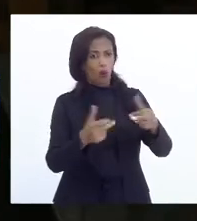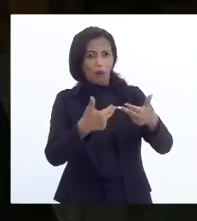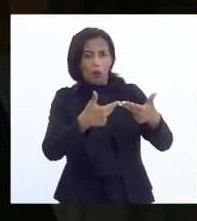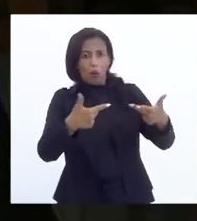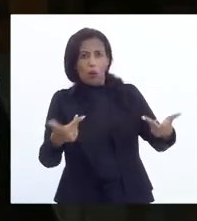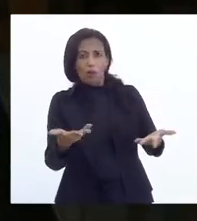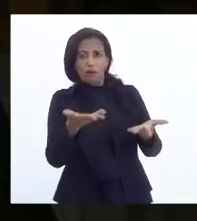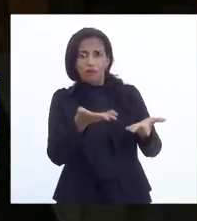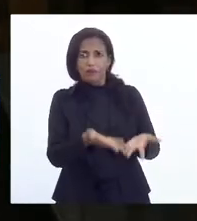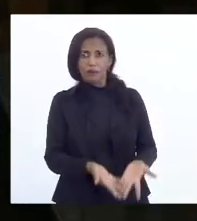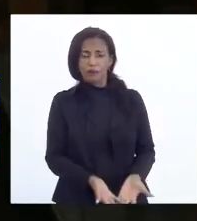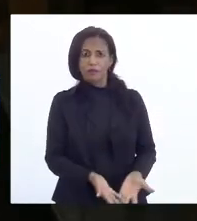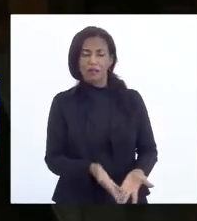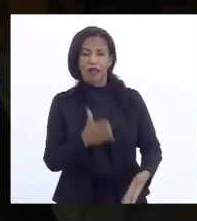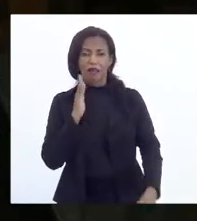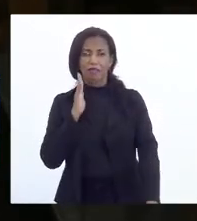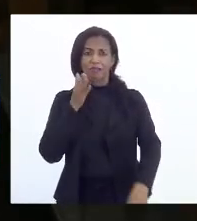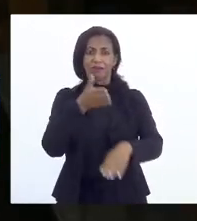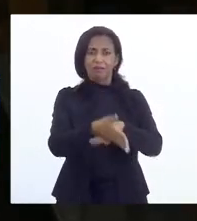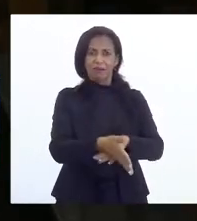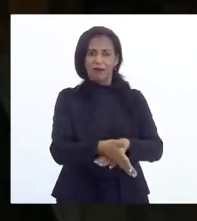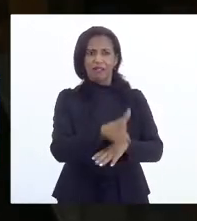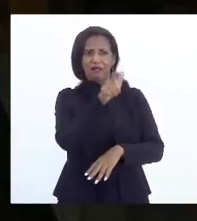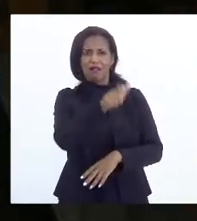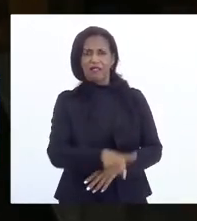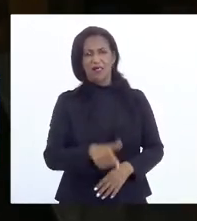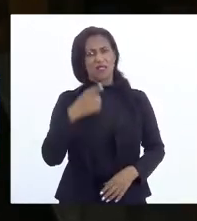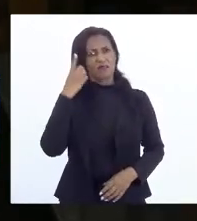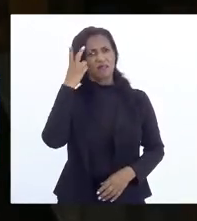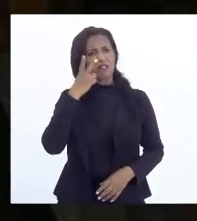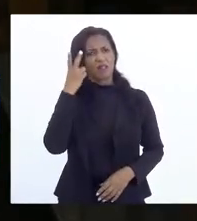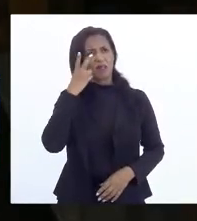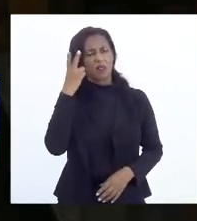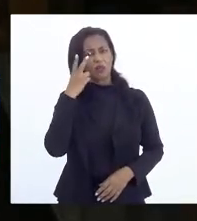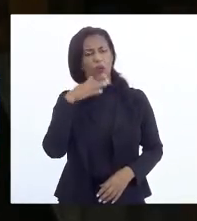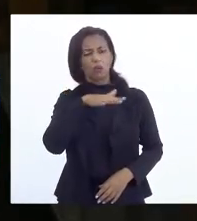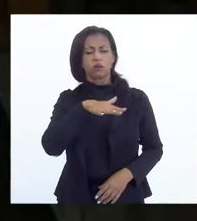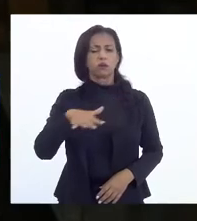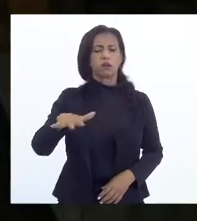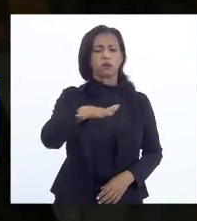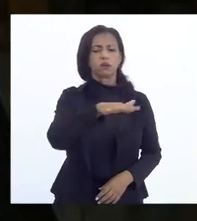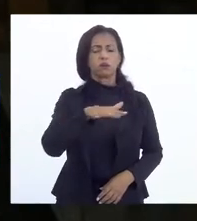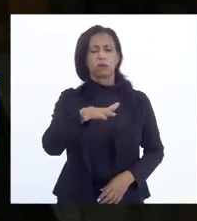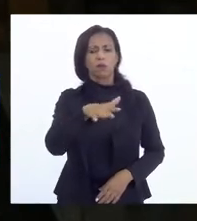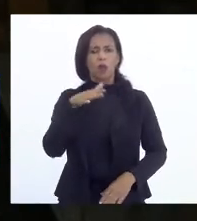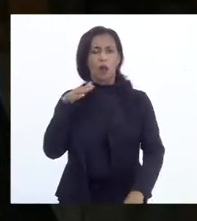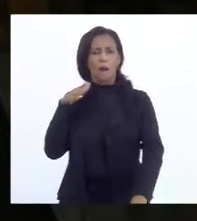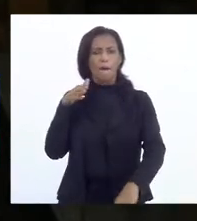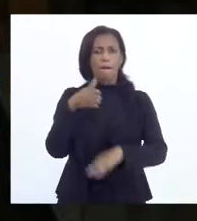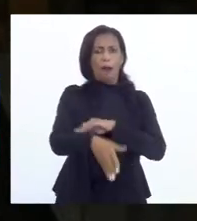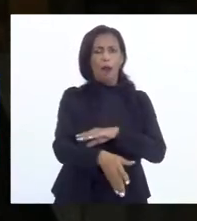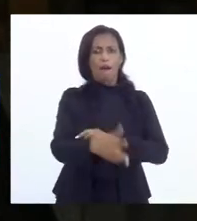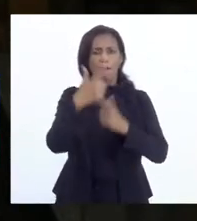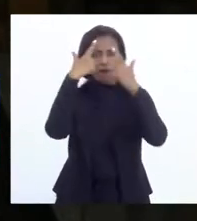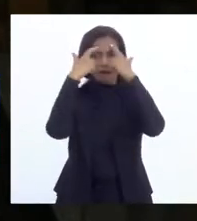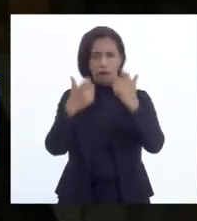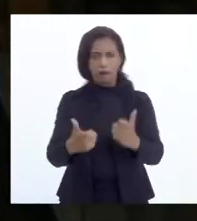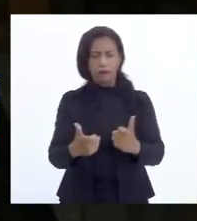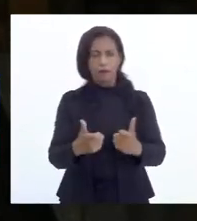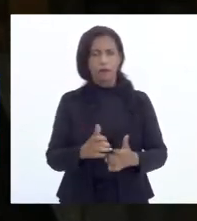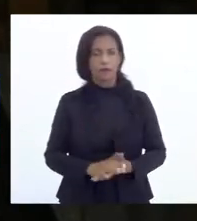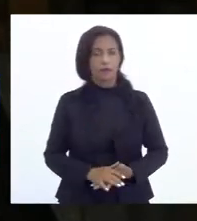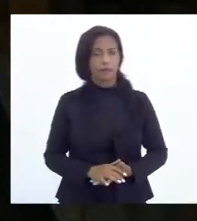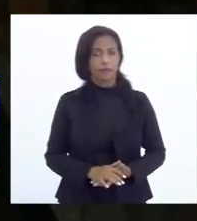qualificar a entrada desse vereador naquele espaço como uma invasão violenta.